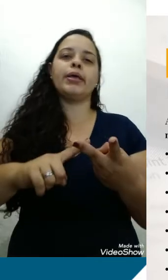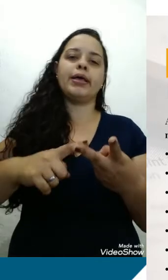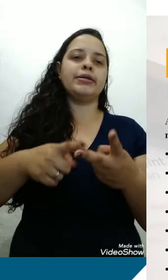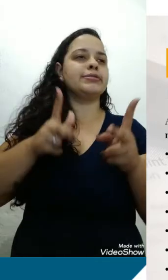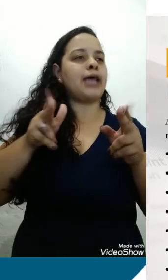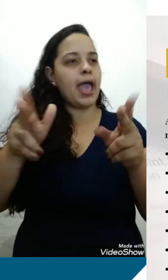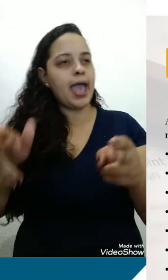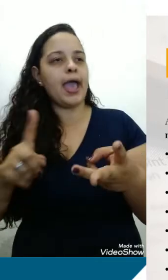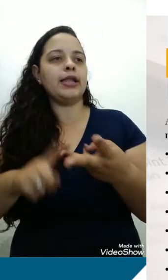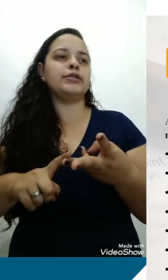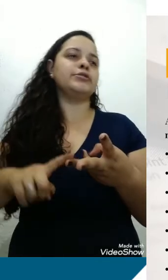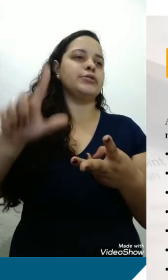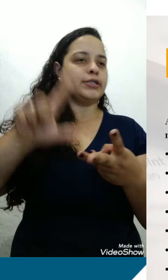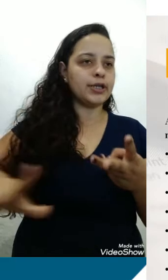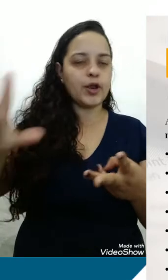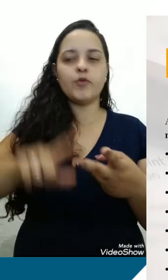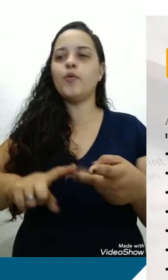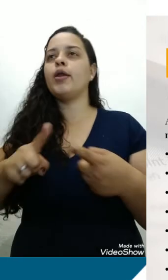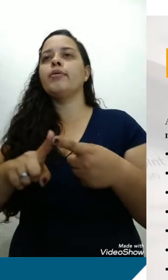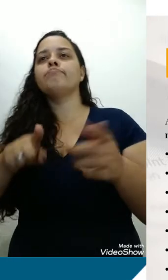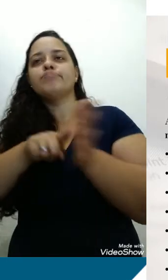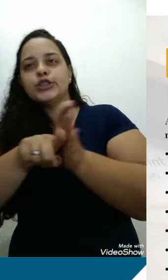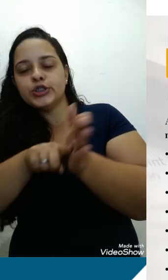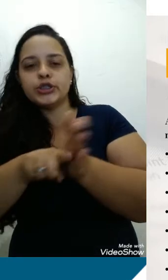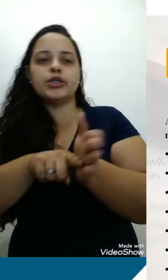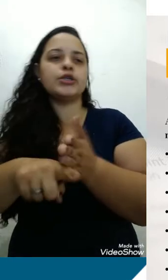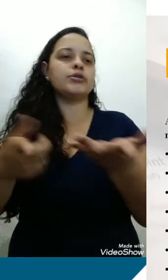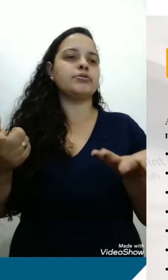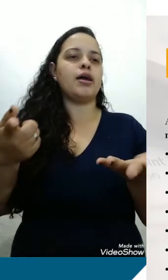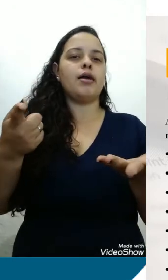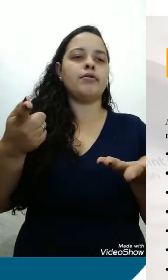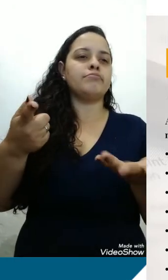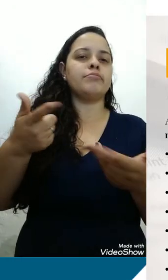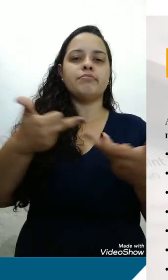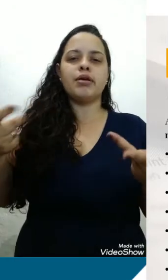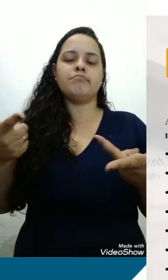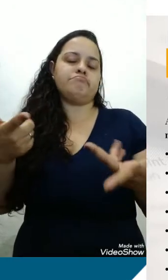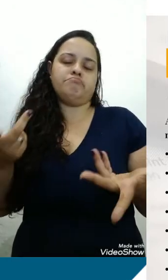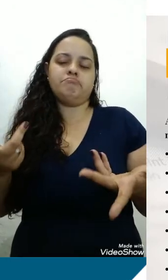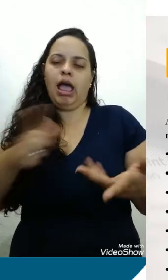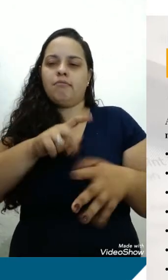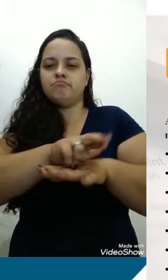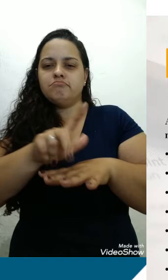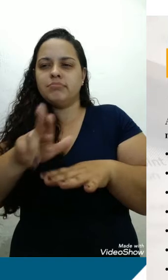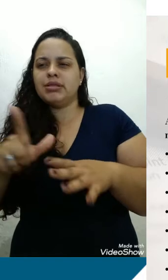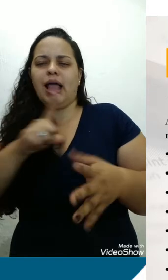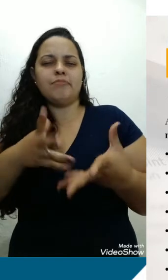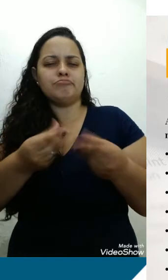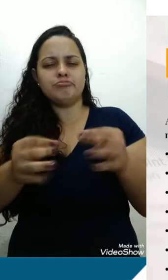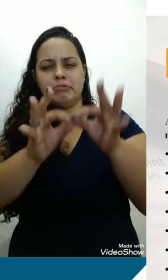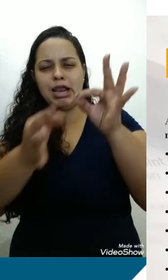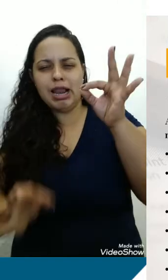séries, músicas, acontecimentos históricos, pesquisas, dados científicos, citações de autoridade, enfim, existe